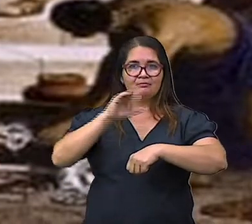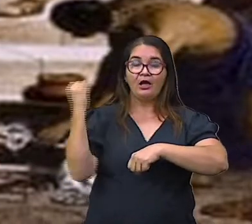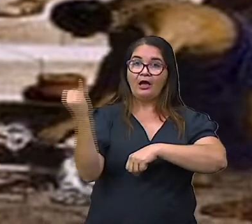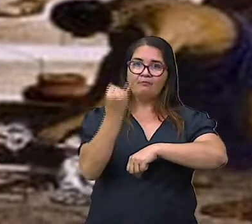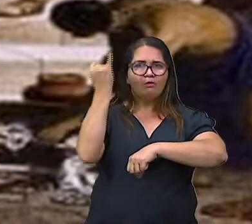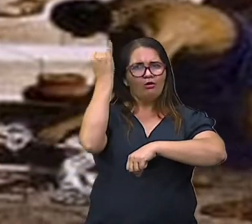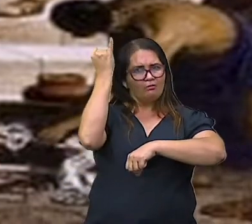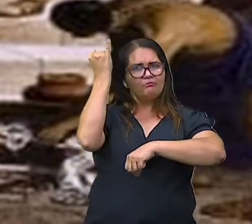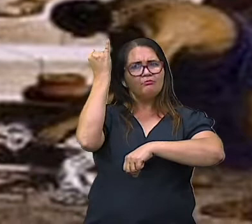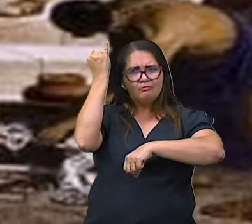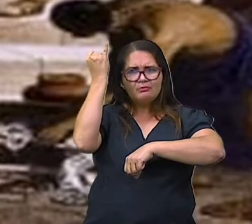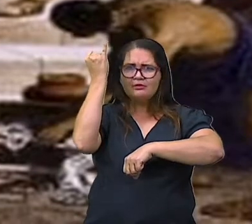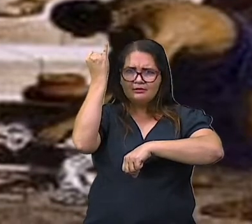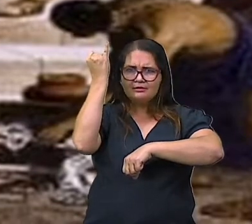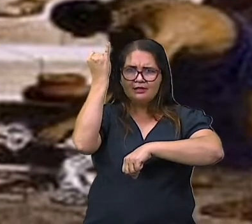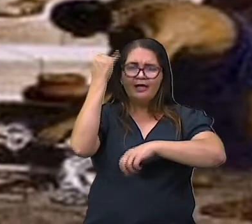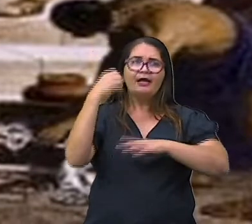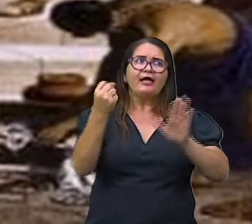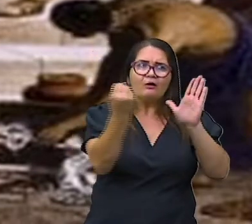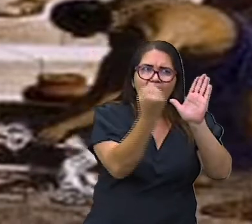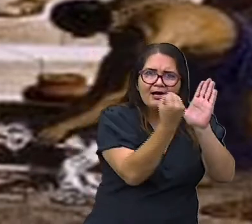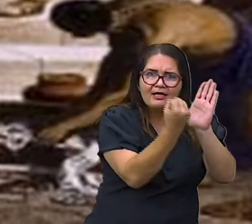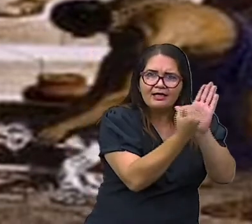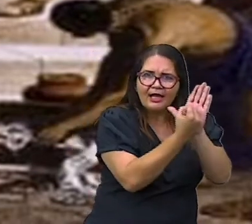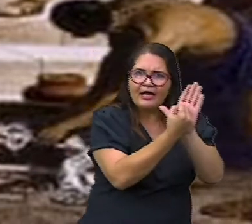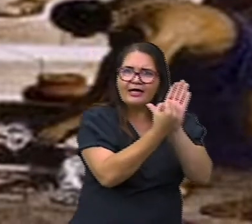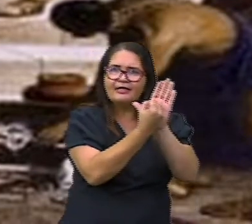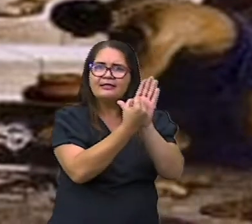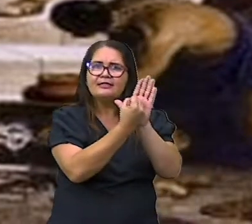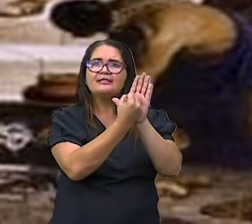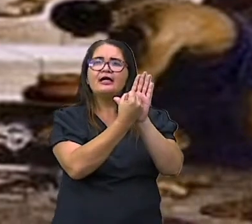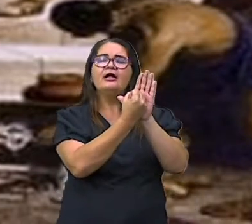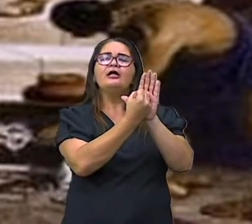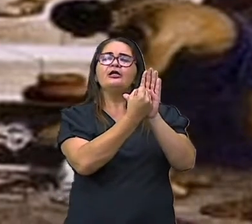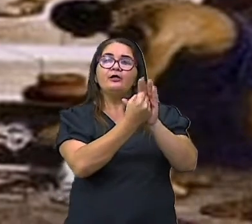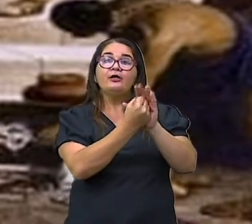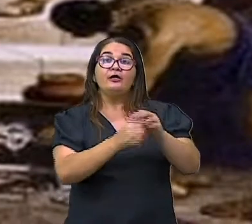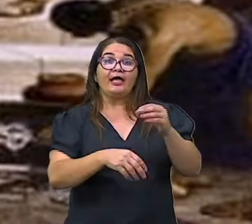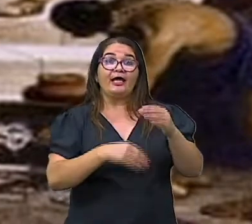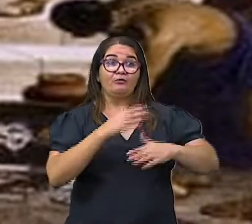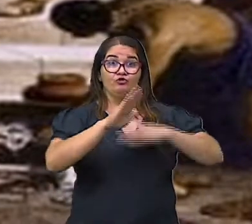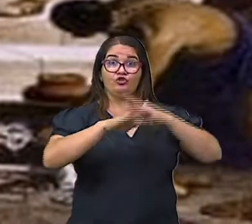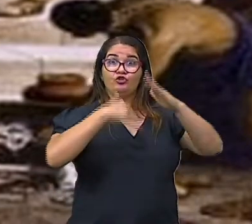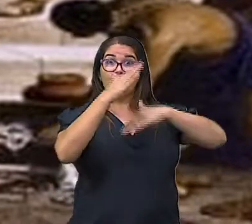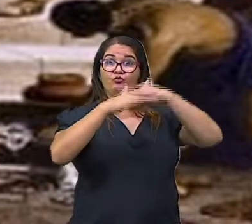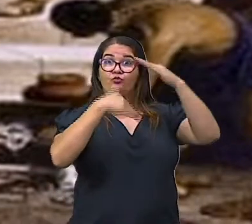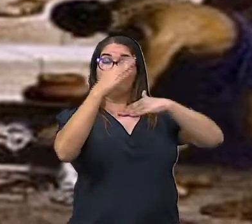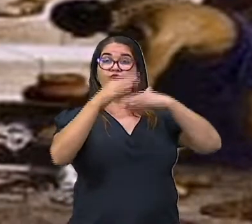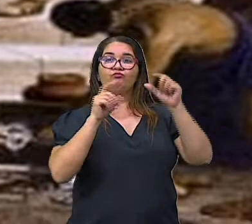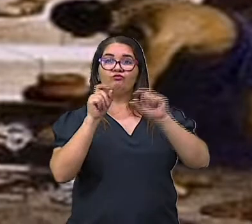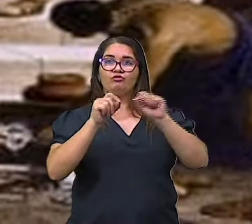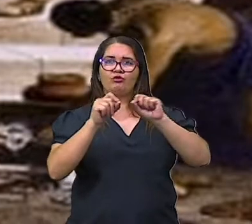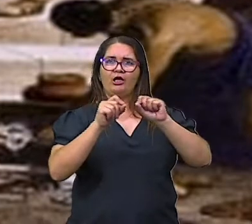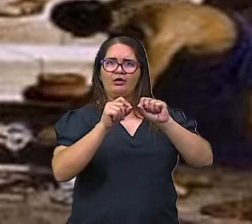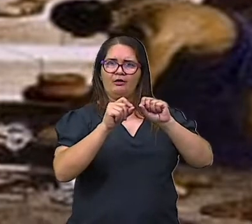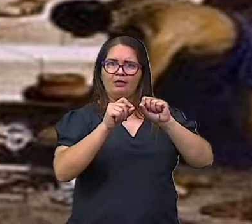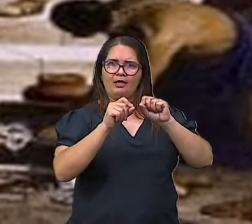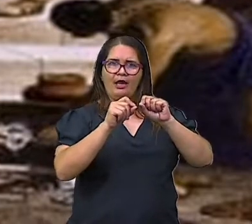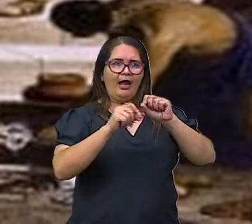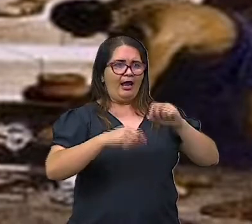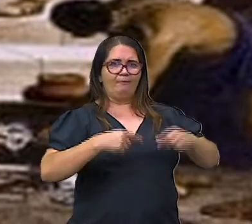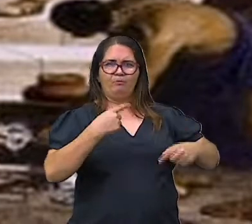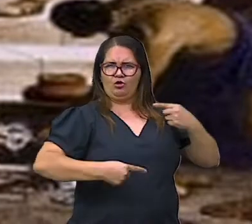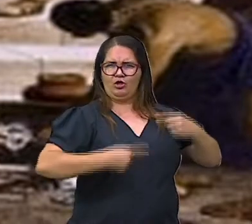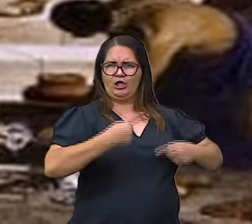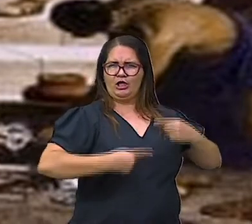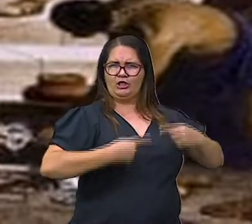marcadas por uma autonomia política, econômica, jurídica e